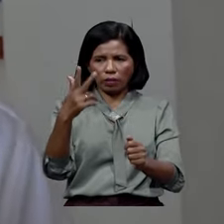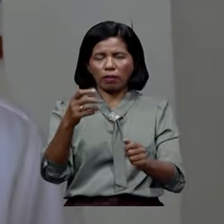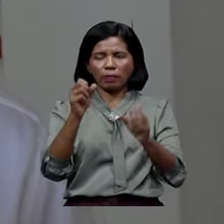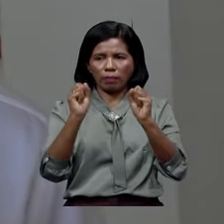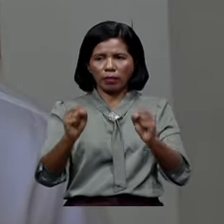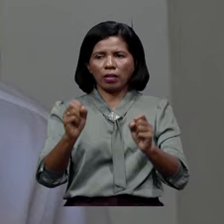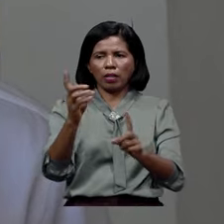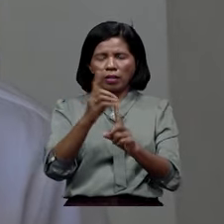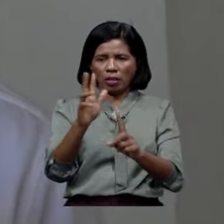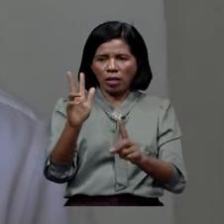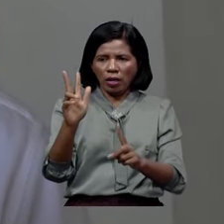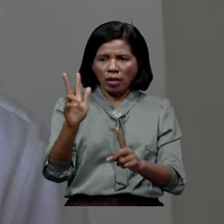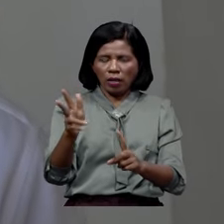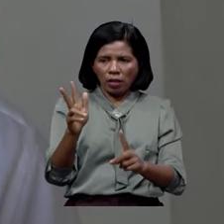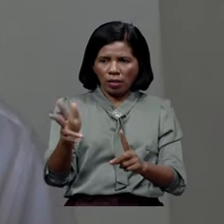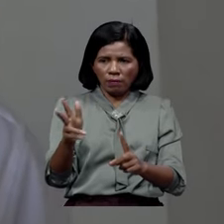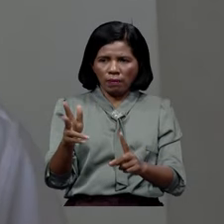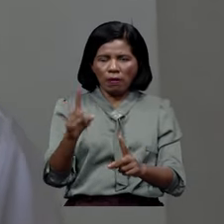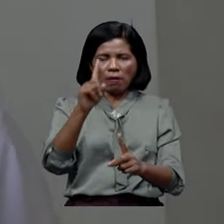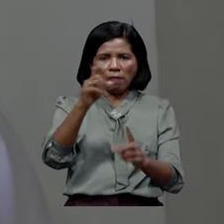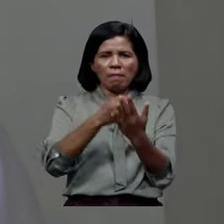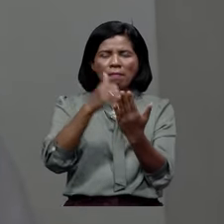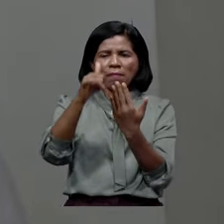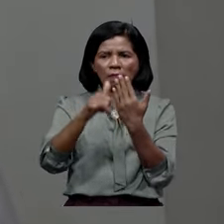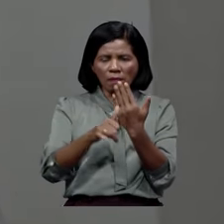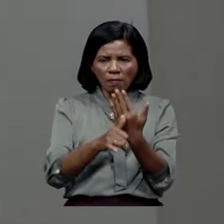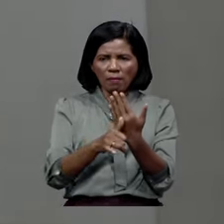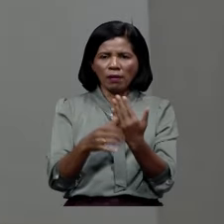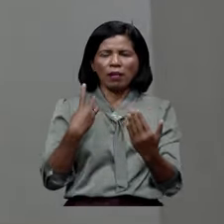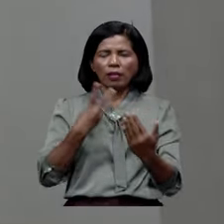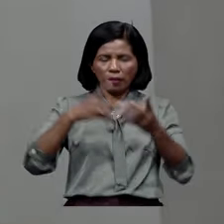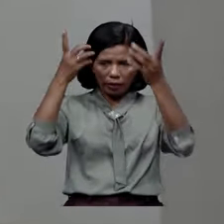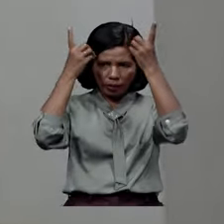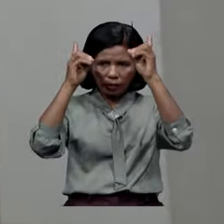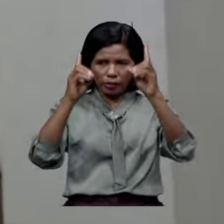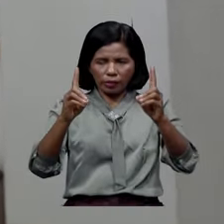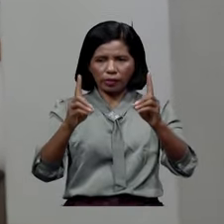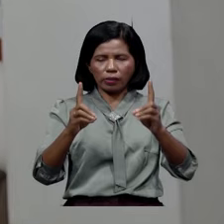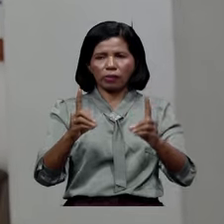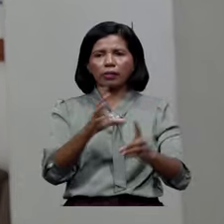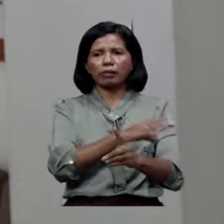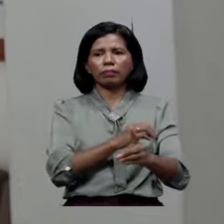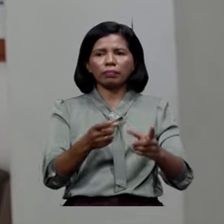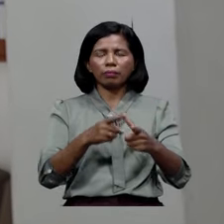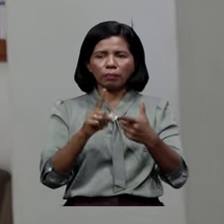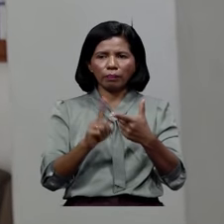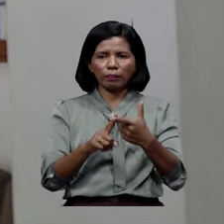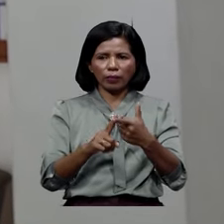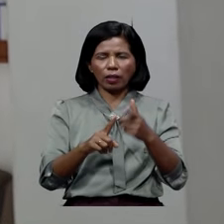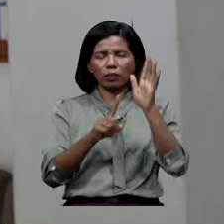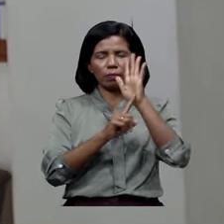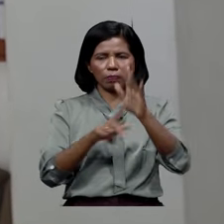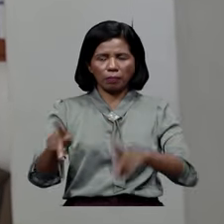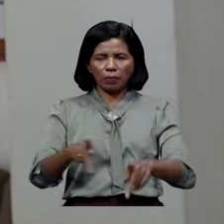ia dia 30 de. Não, dia 1 de julho, né? E está decidiu na homologação do resultado, pública, para